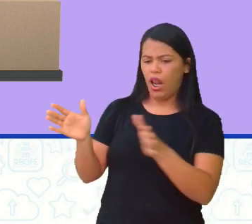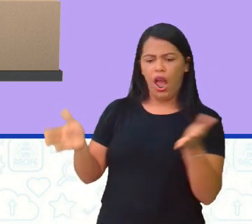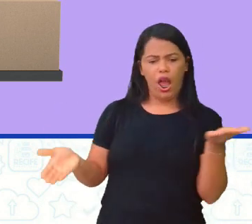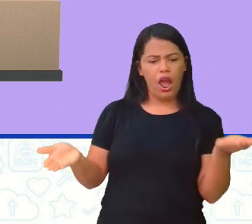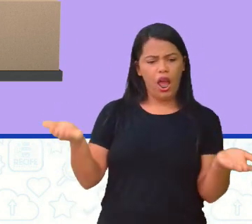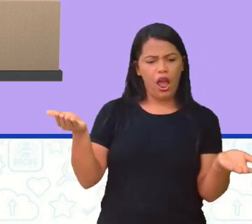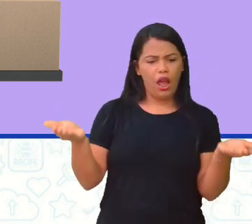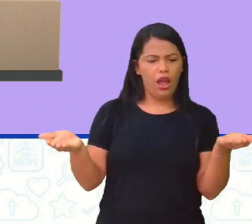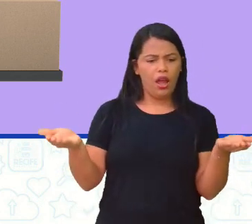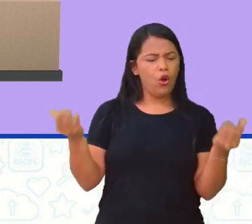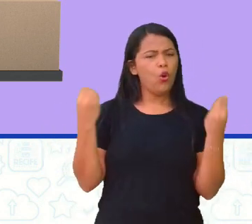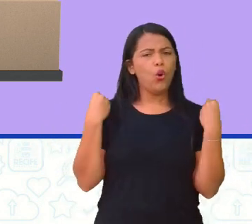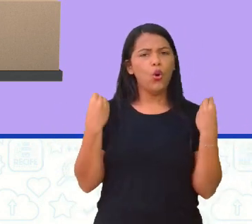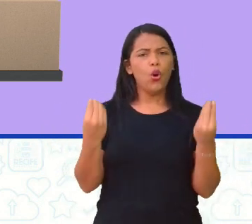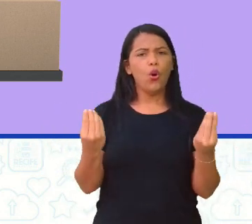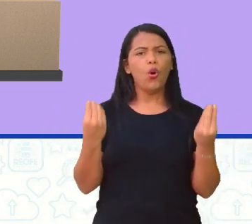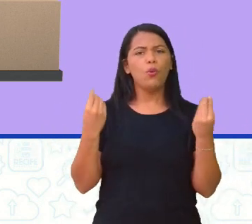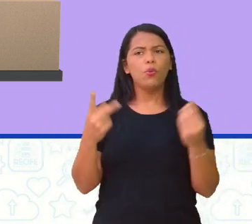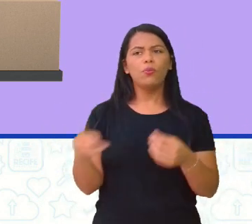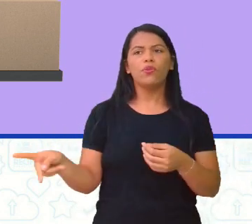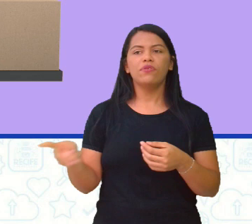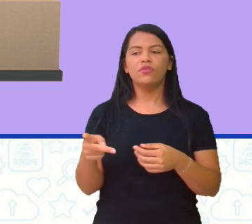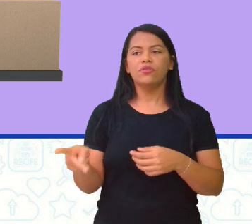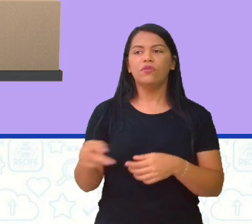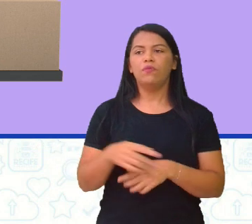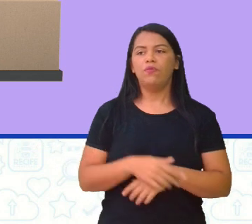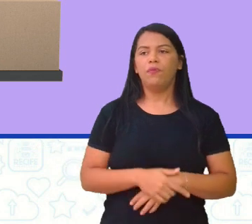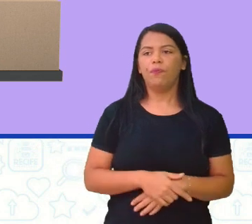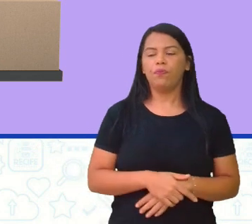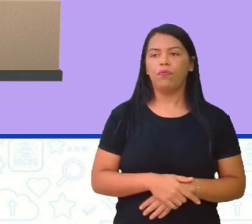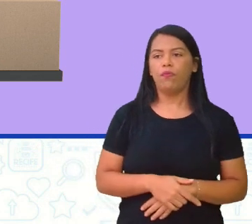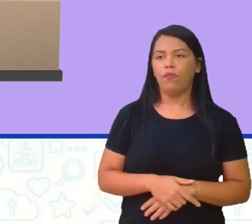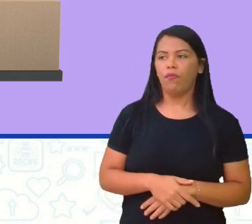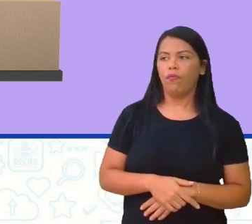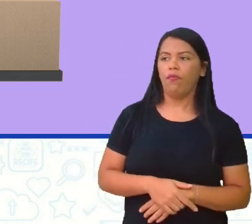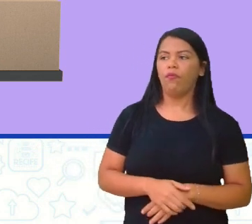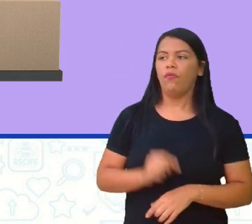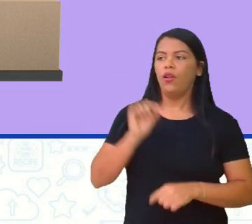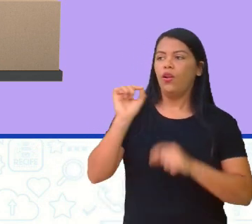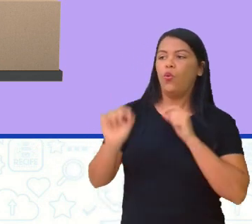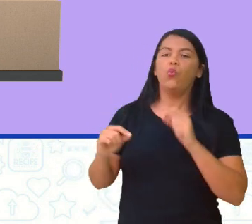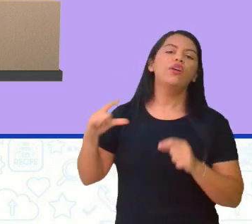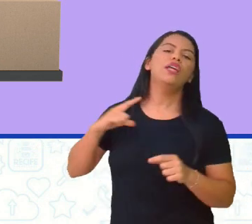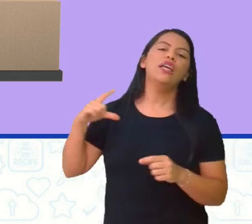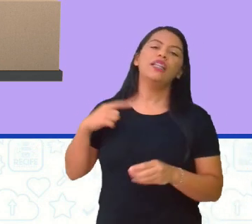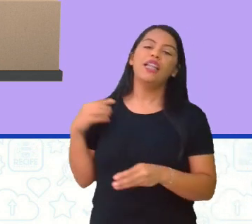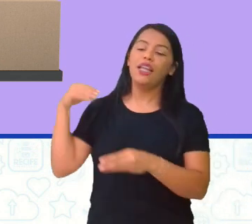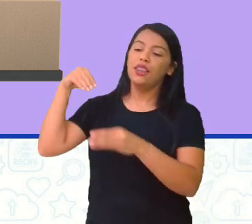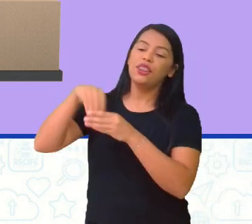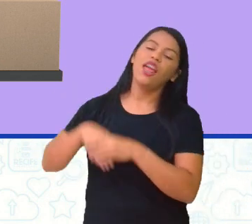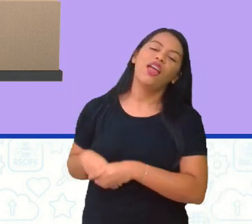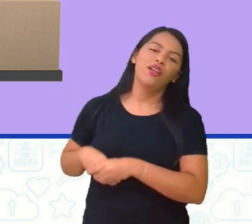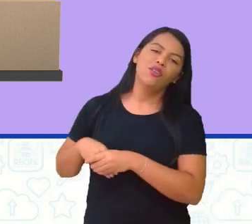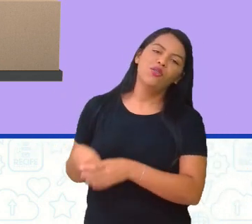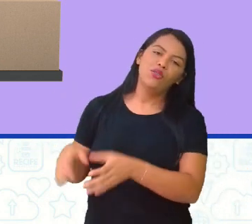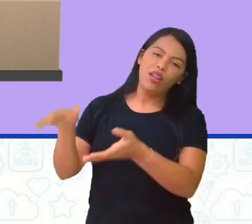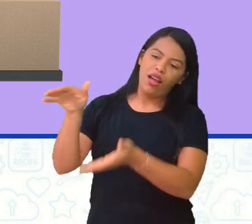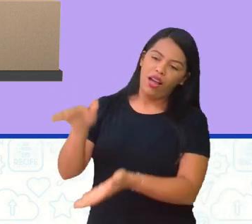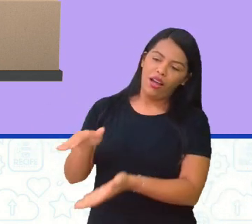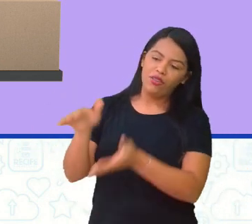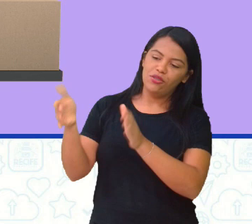como é que pode, professora? Gente, o que é que tem dentro das caixinhas? Você